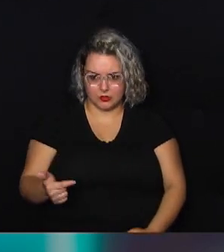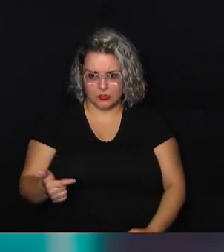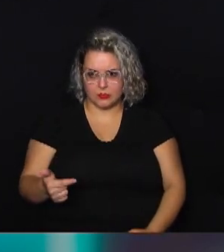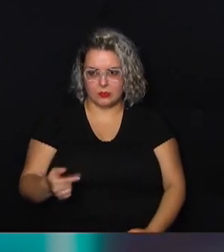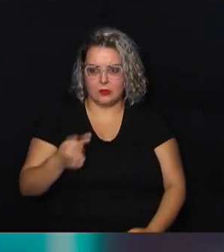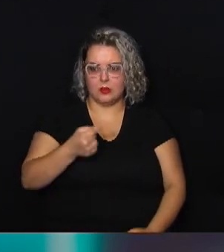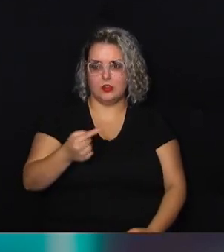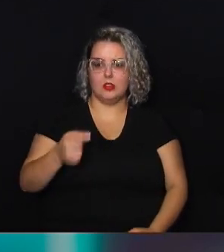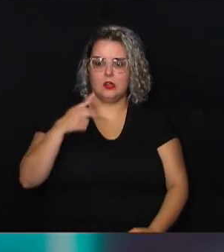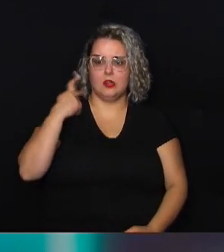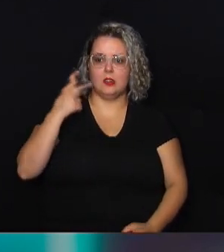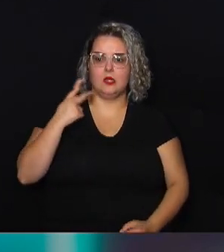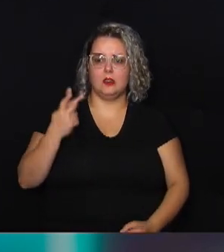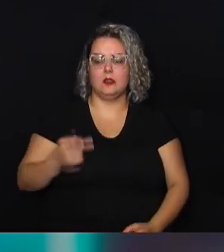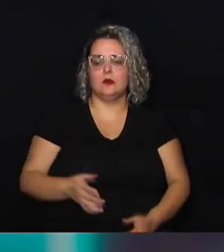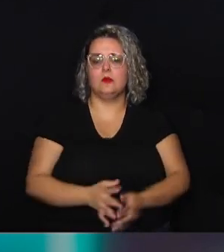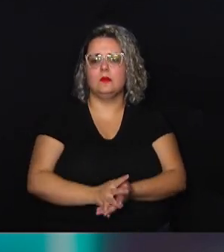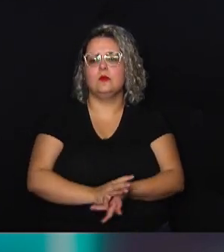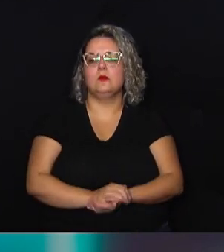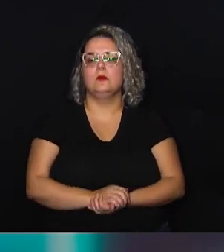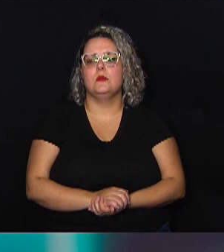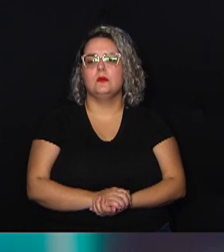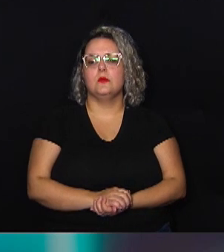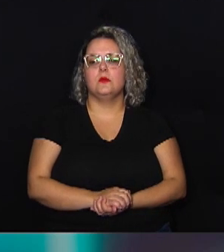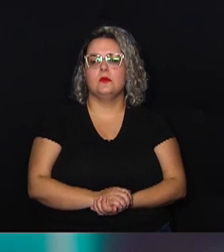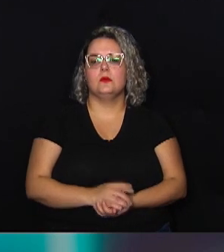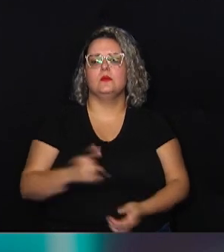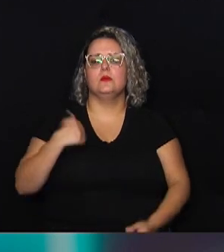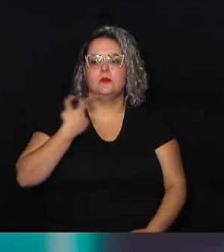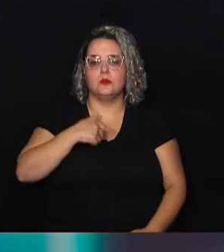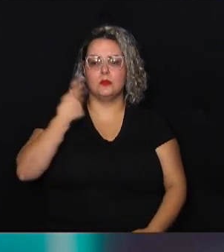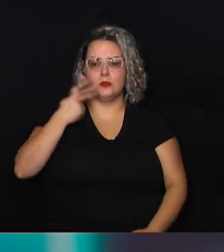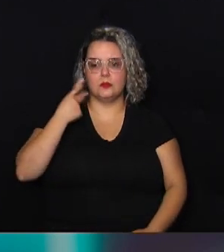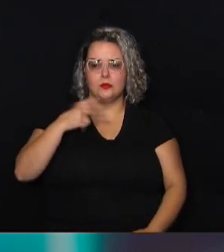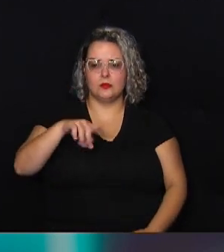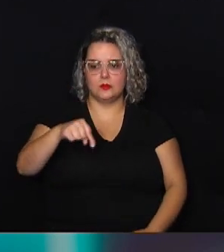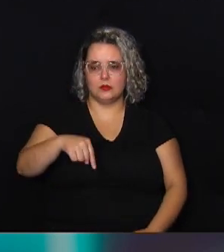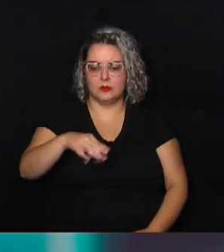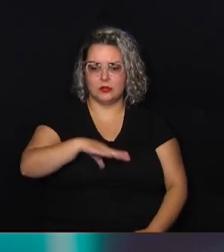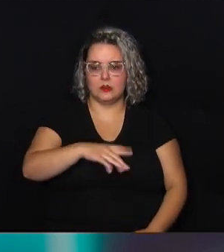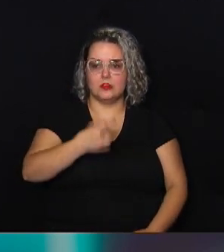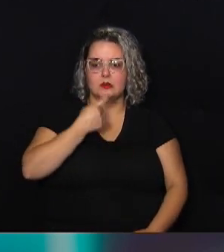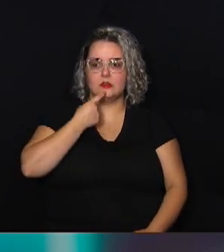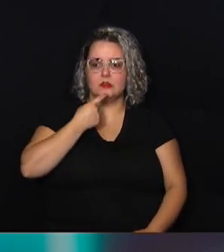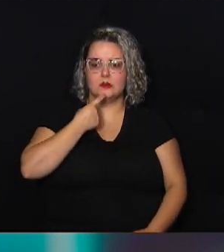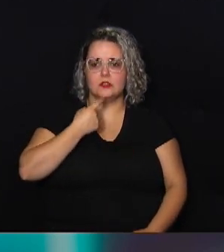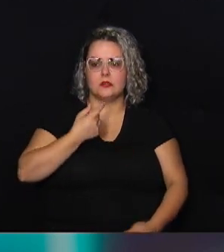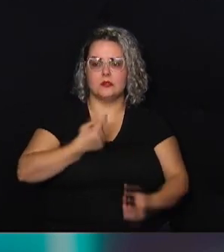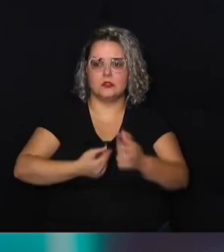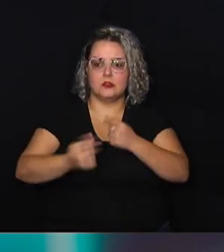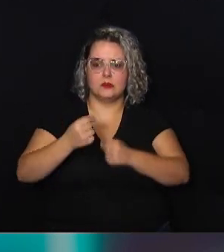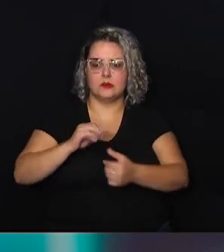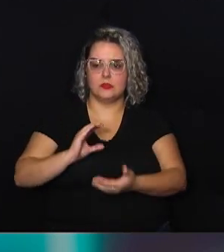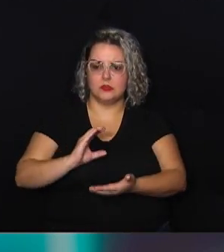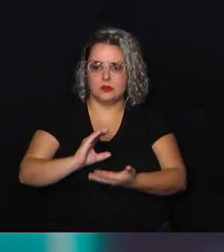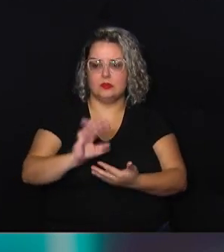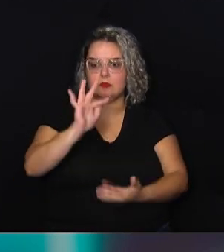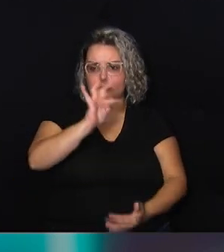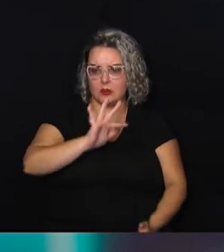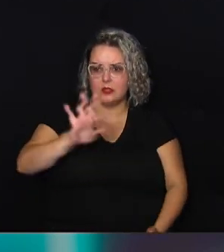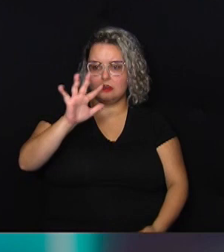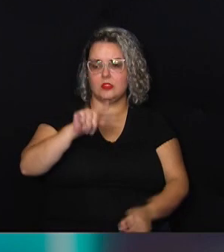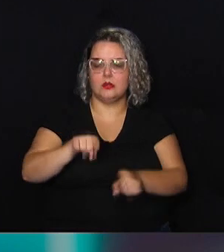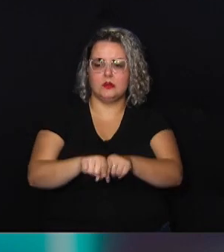Então, aqui, tanto os nossos parlamentares aqui do município, de emendas federais, né, e